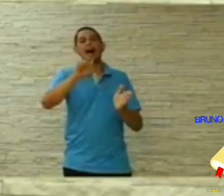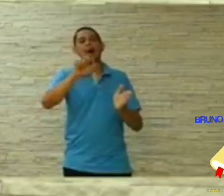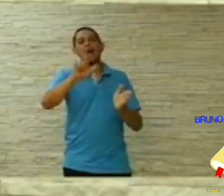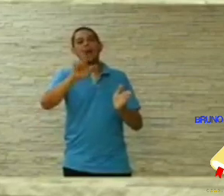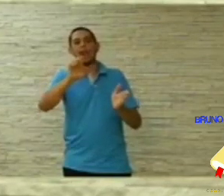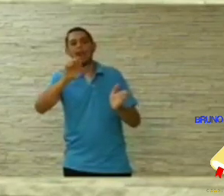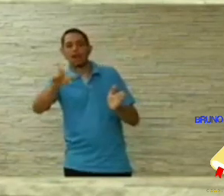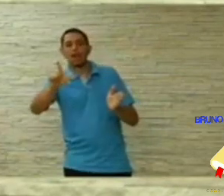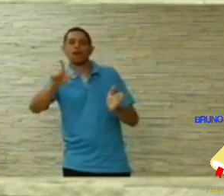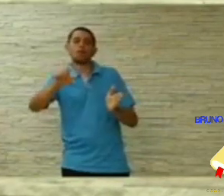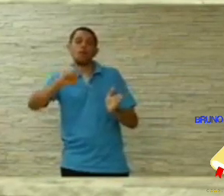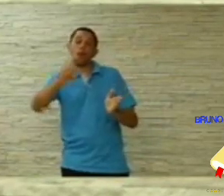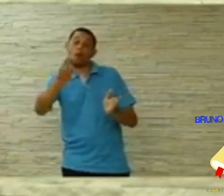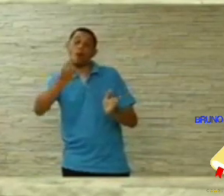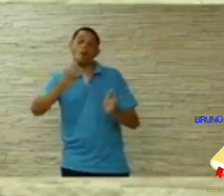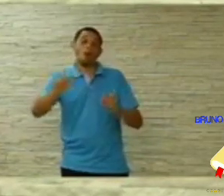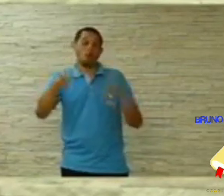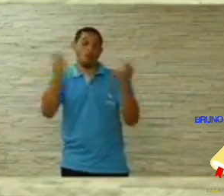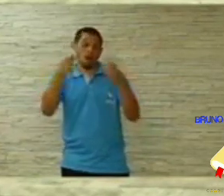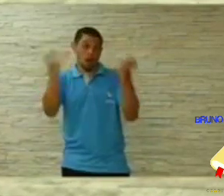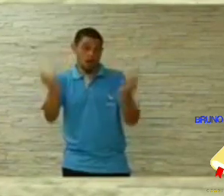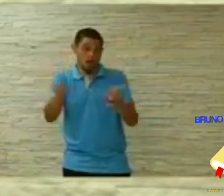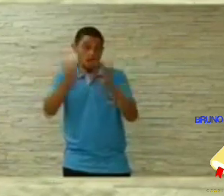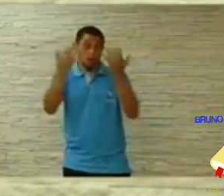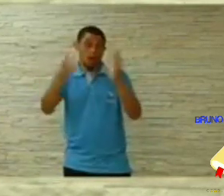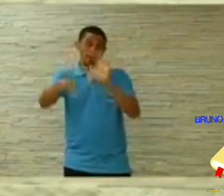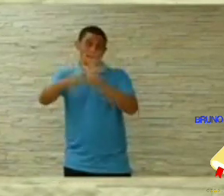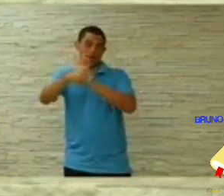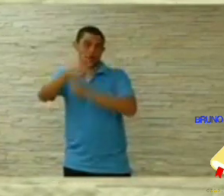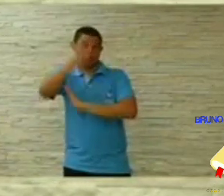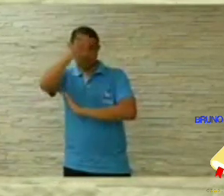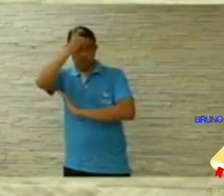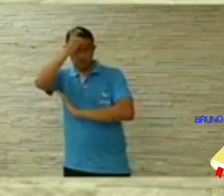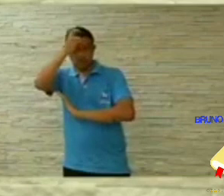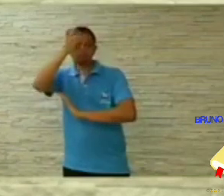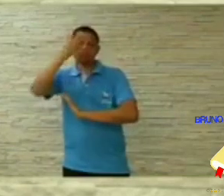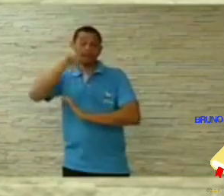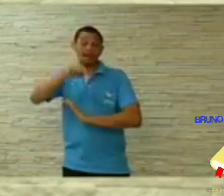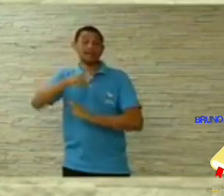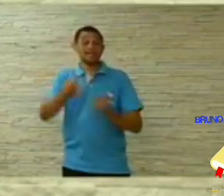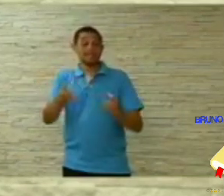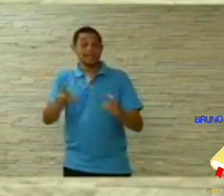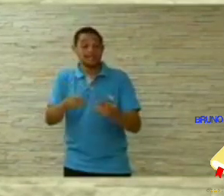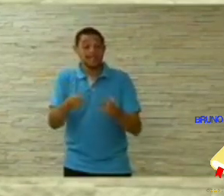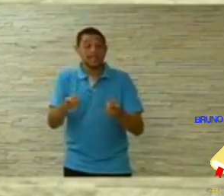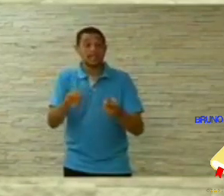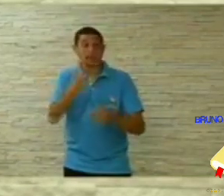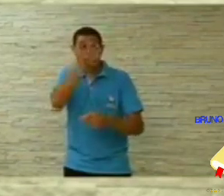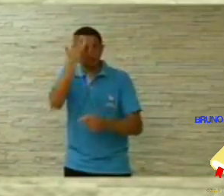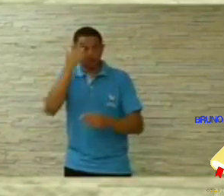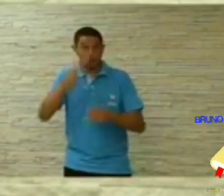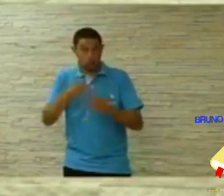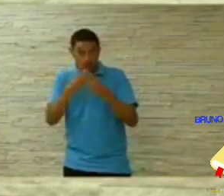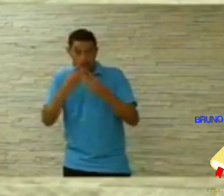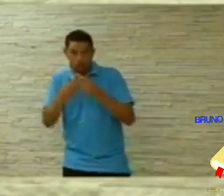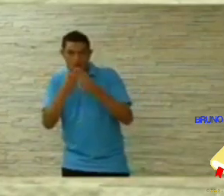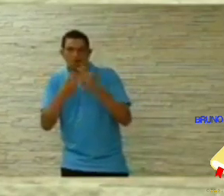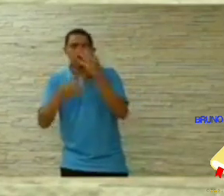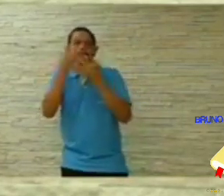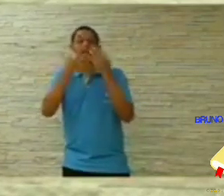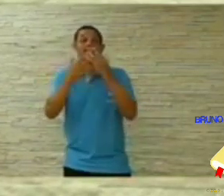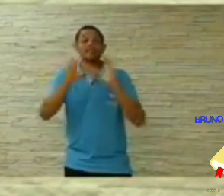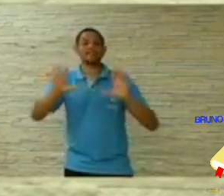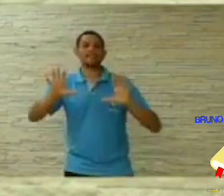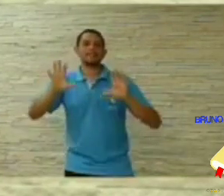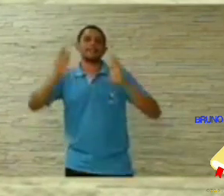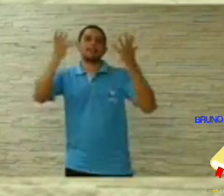Egito, porque eram hinos que os judeus eles cantavam especialmente nas festas espirituais. Você sabe